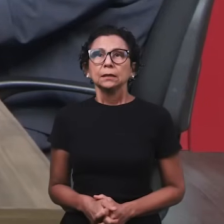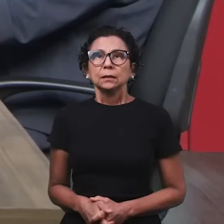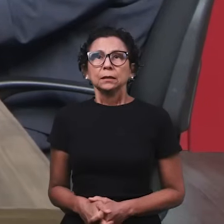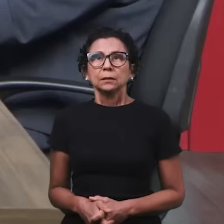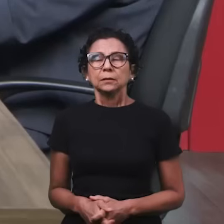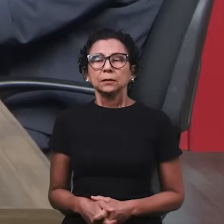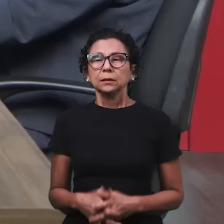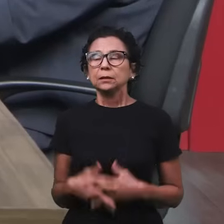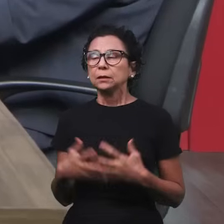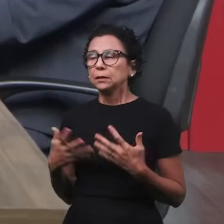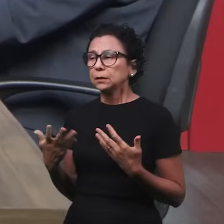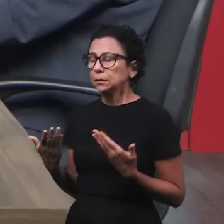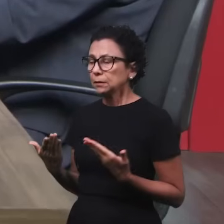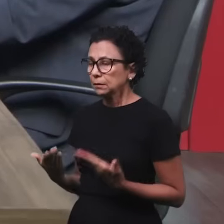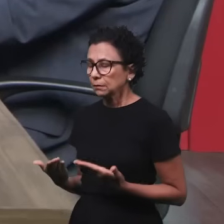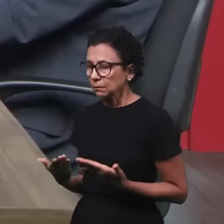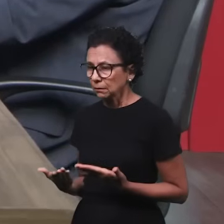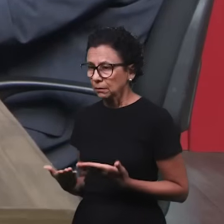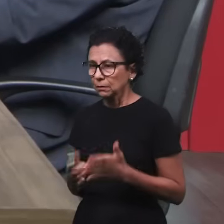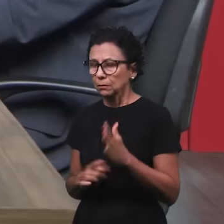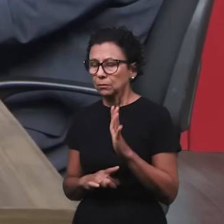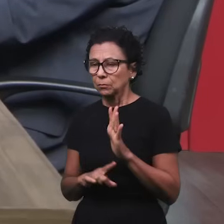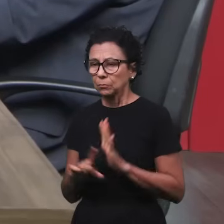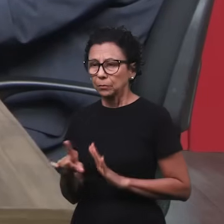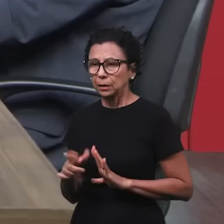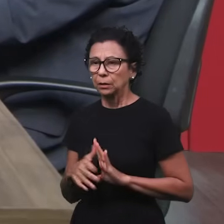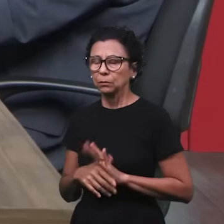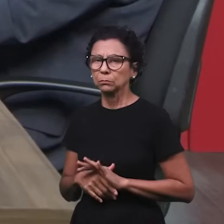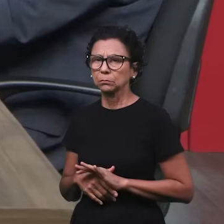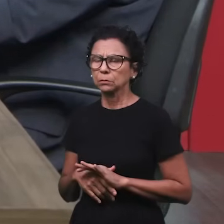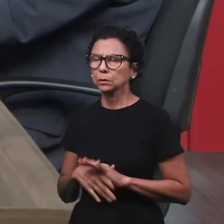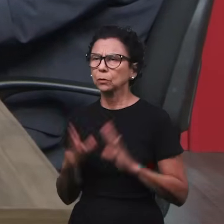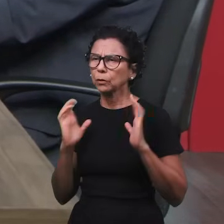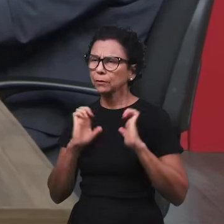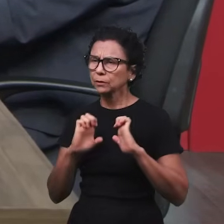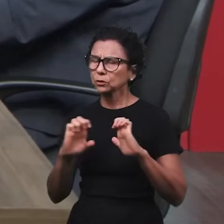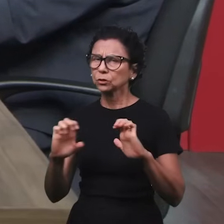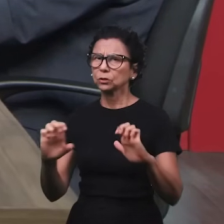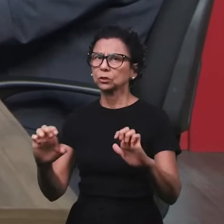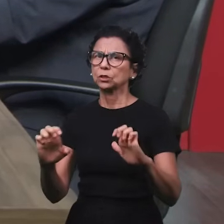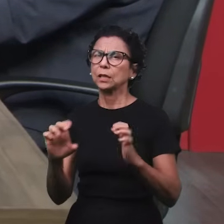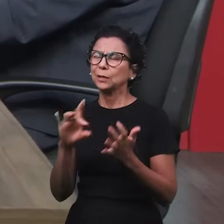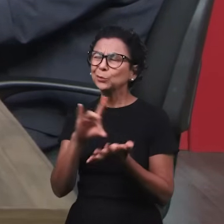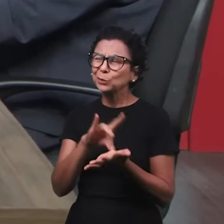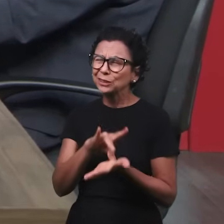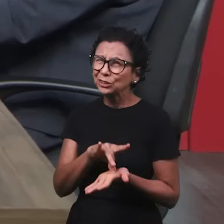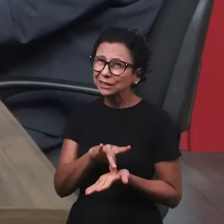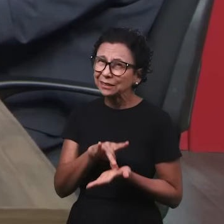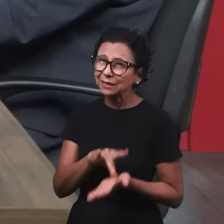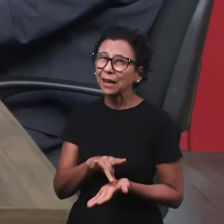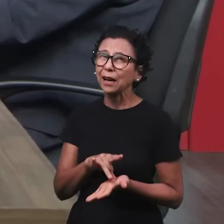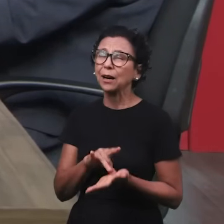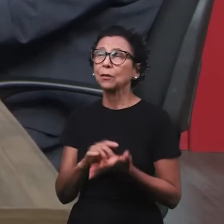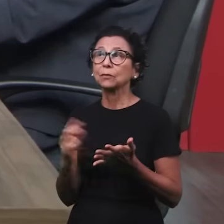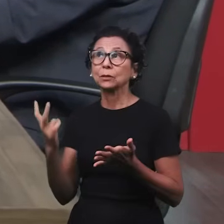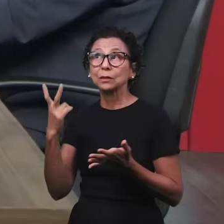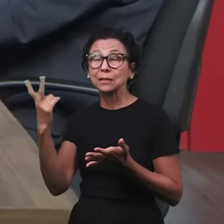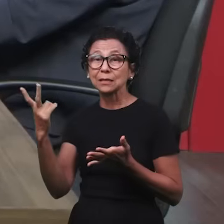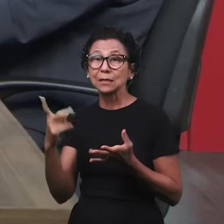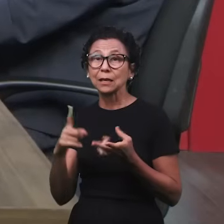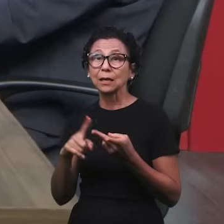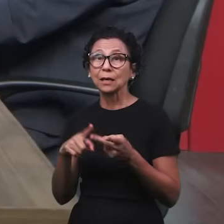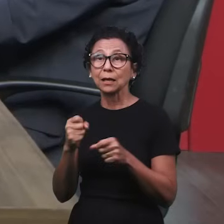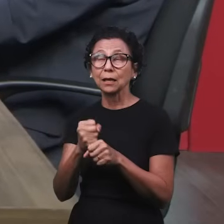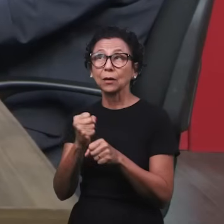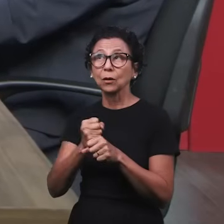nós podemos, qual que é a importância de valorizarmos o Evangelho, esse Evangelho genuíno, a obra revelada